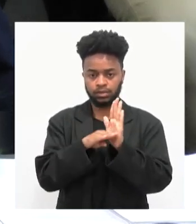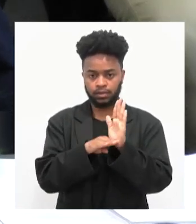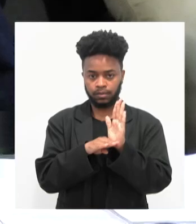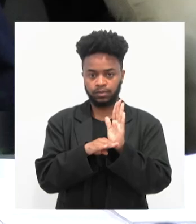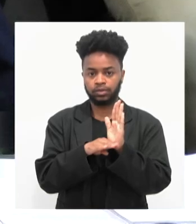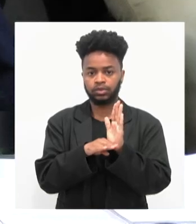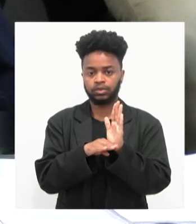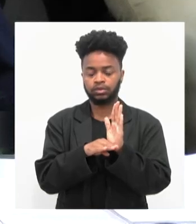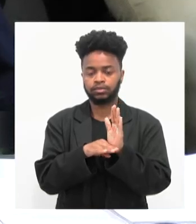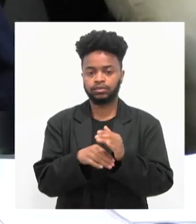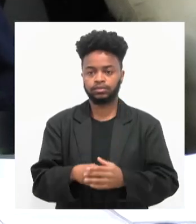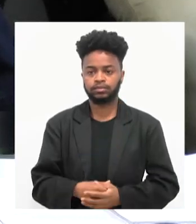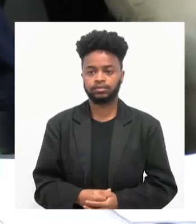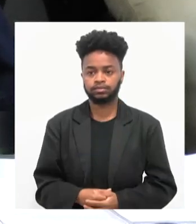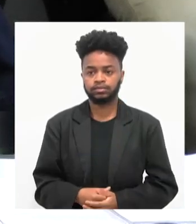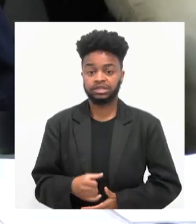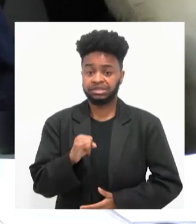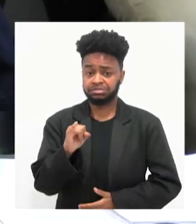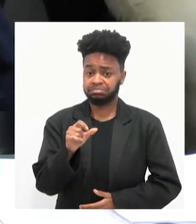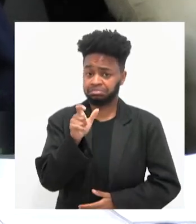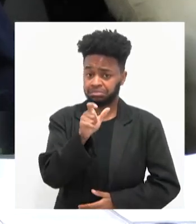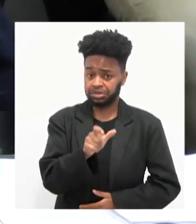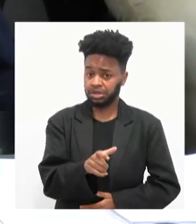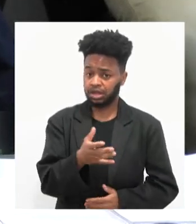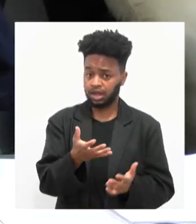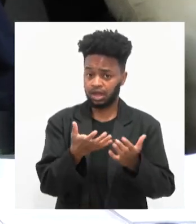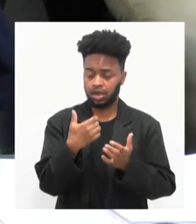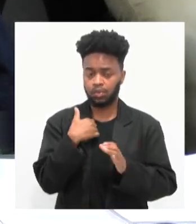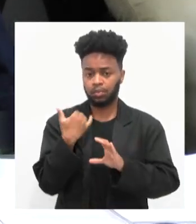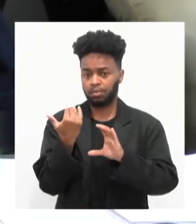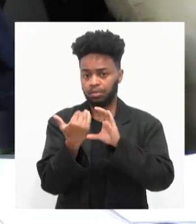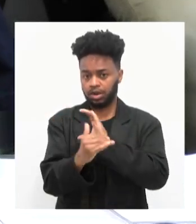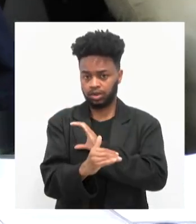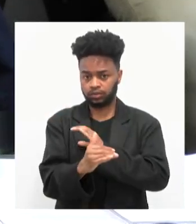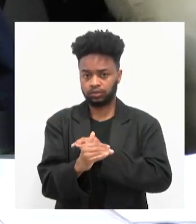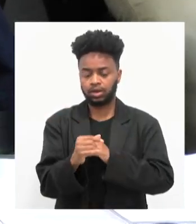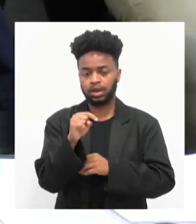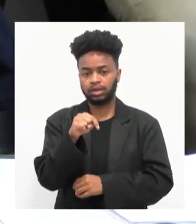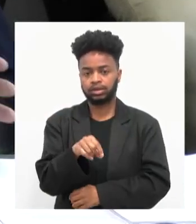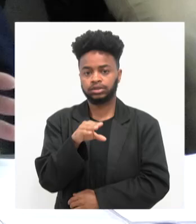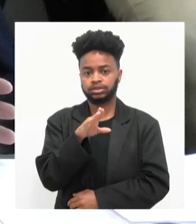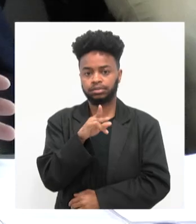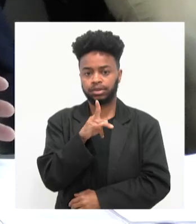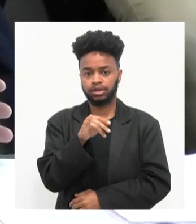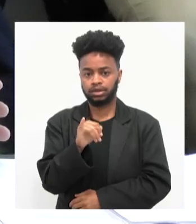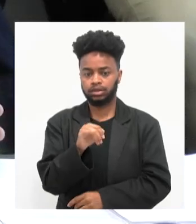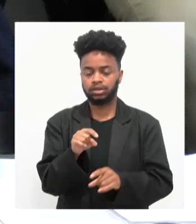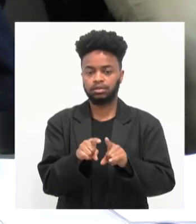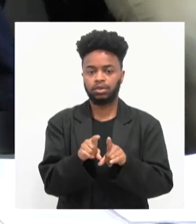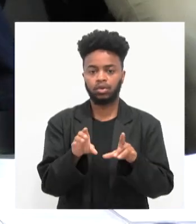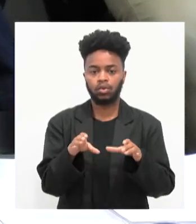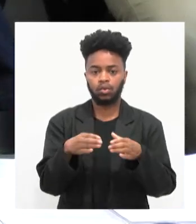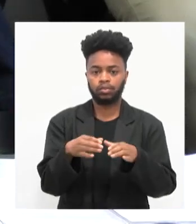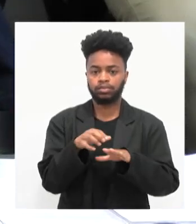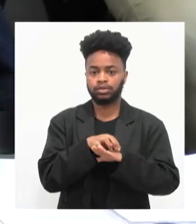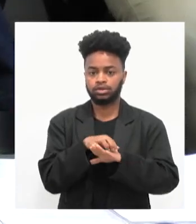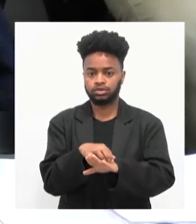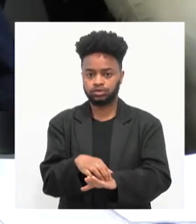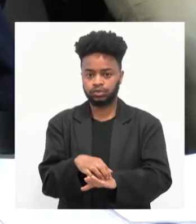à comissão. Se o senhor quiser, eu envio aqui para a comissão, para a CPI, envio também para a Comissão de